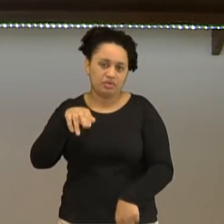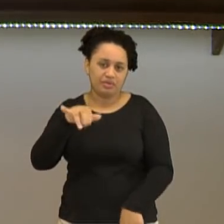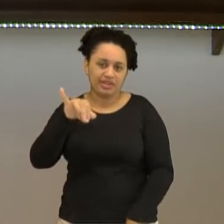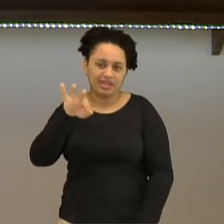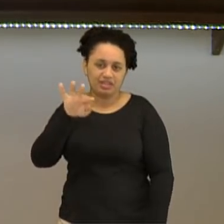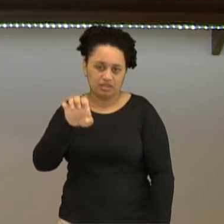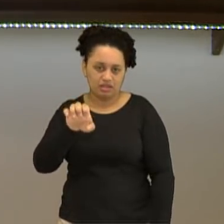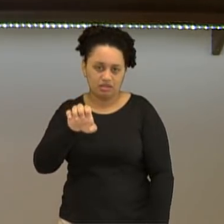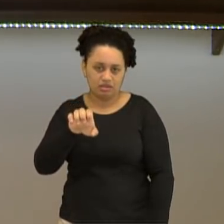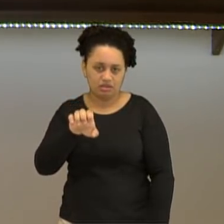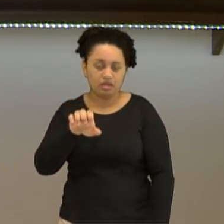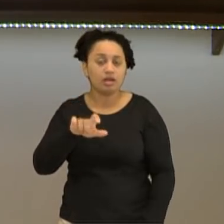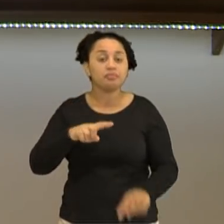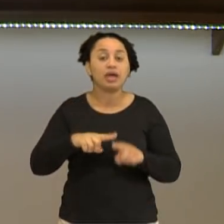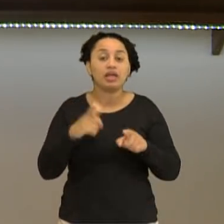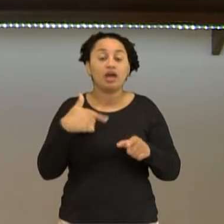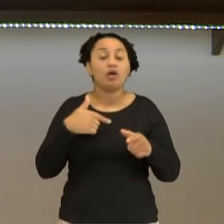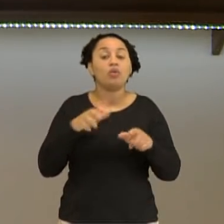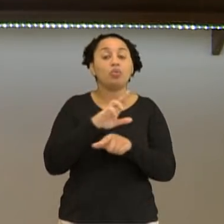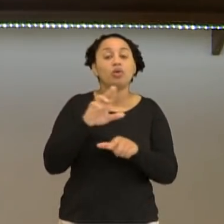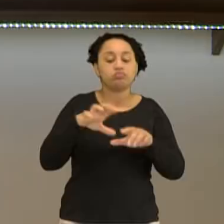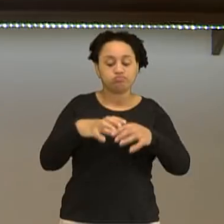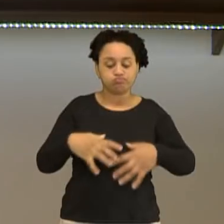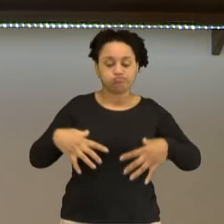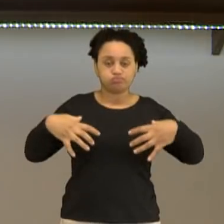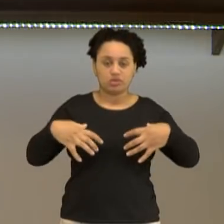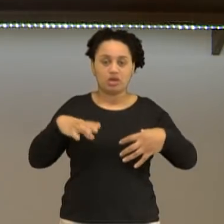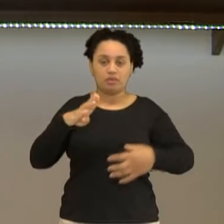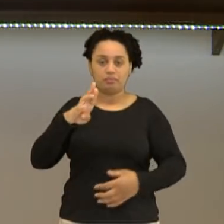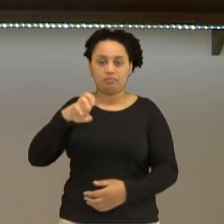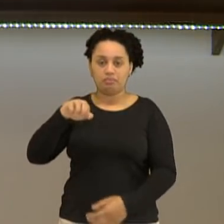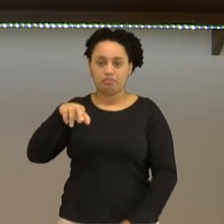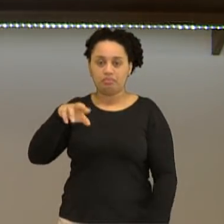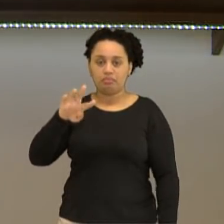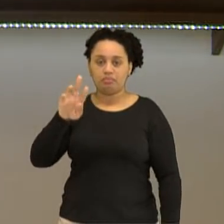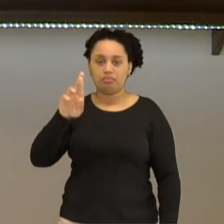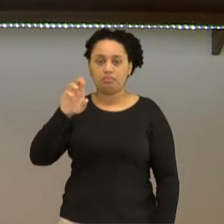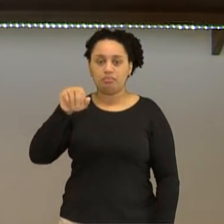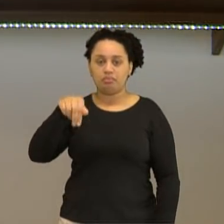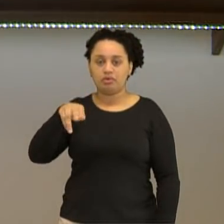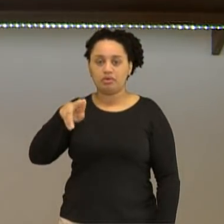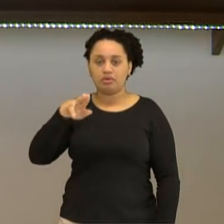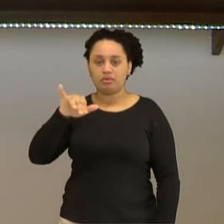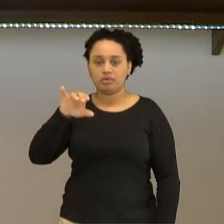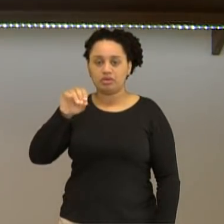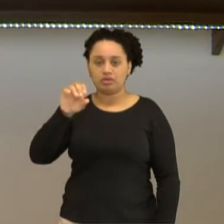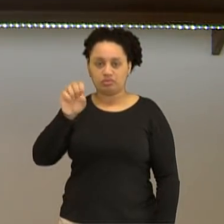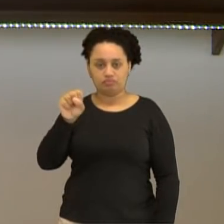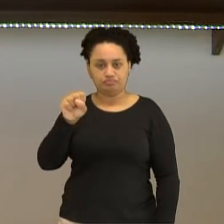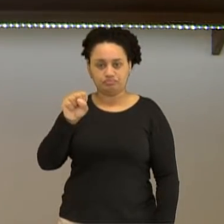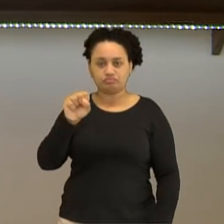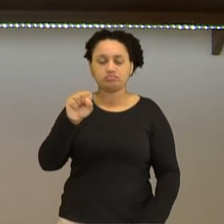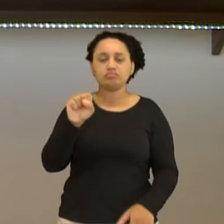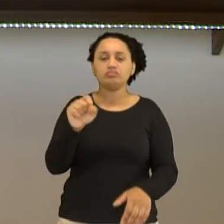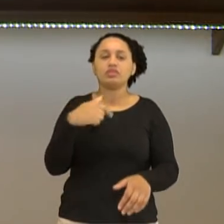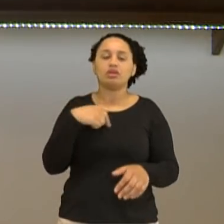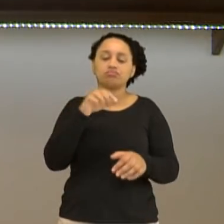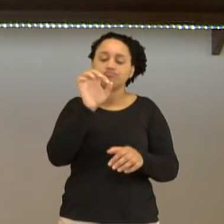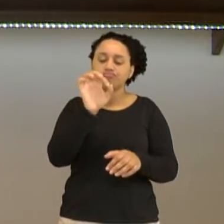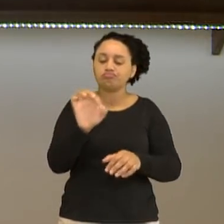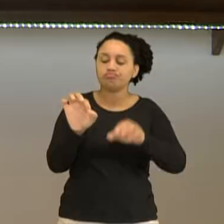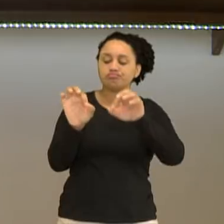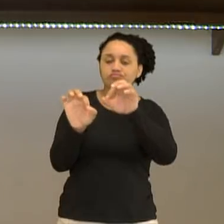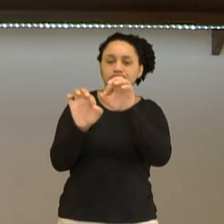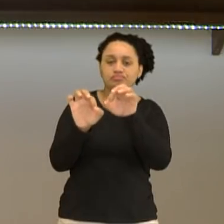Os brônquios se ramificam a partir da carina, a partir da traqueia, os brônquios seguem o seu